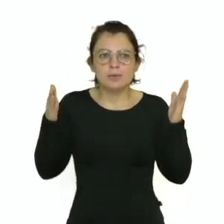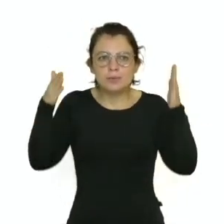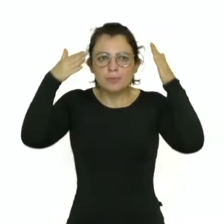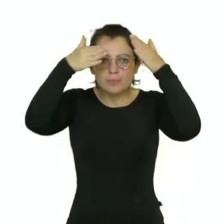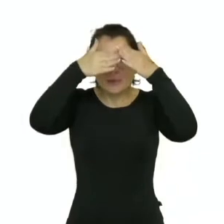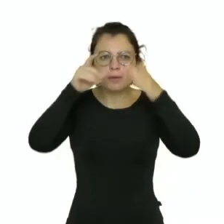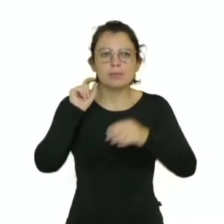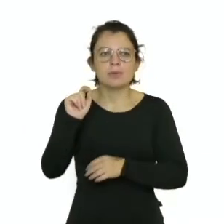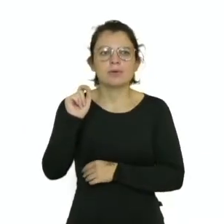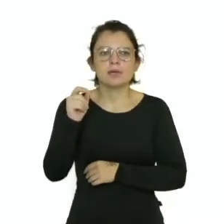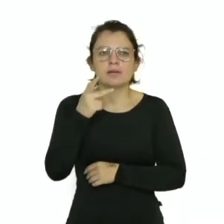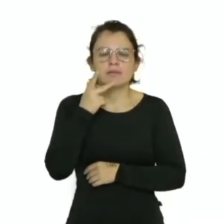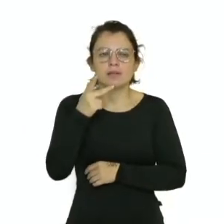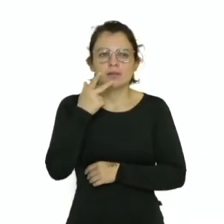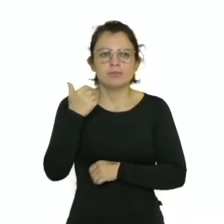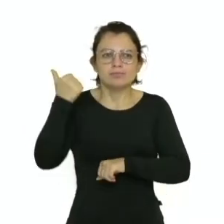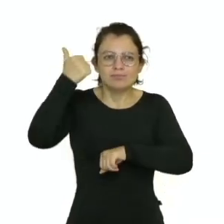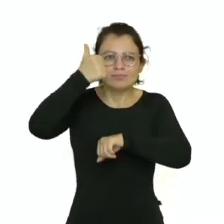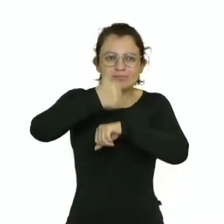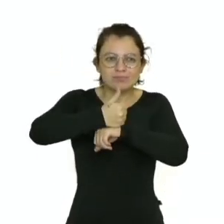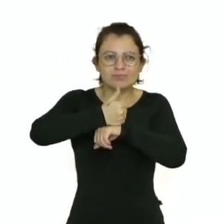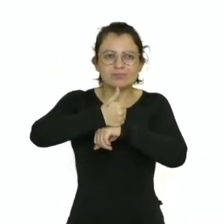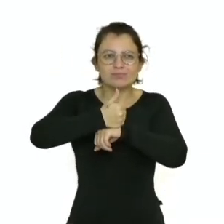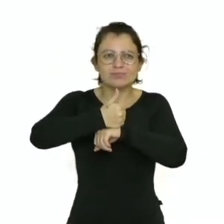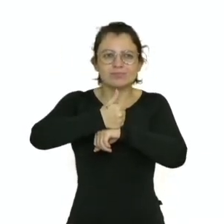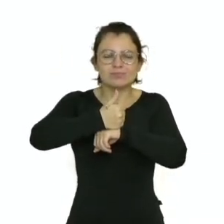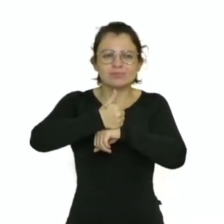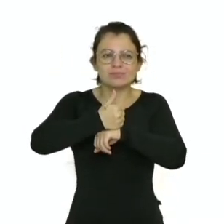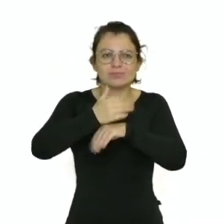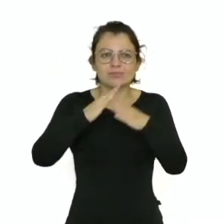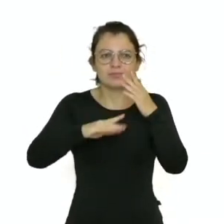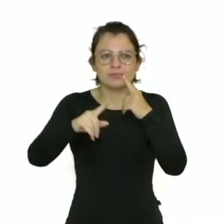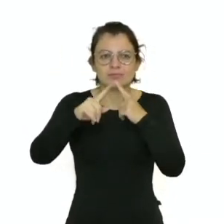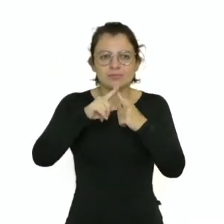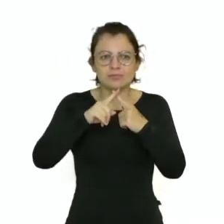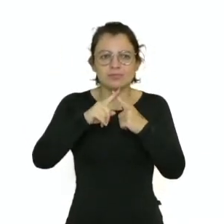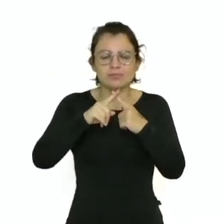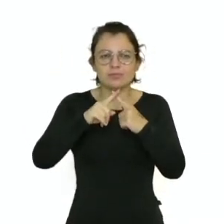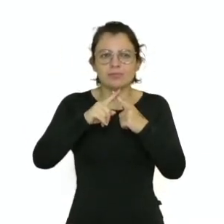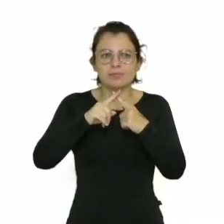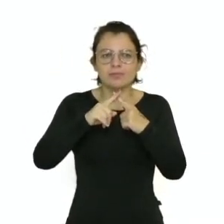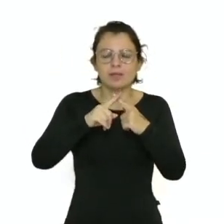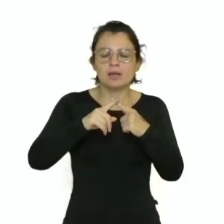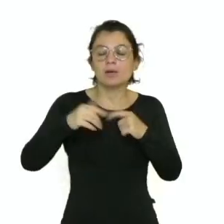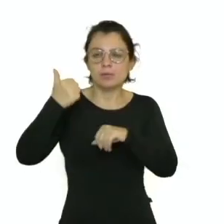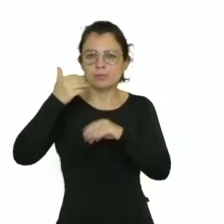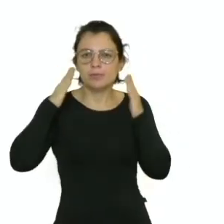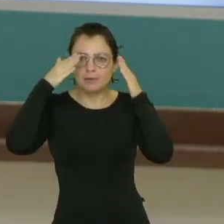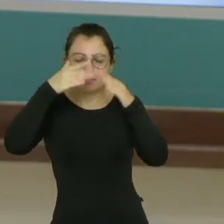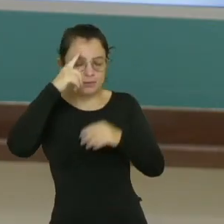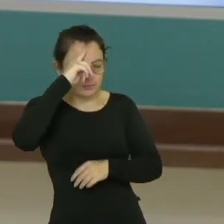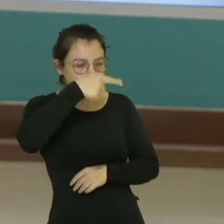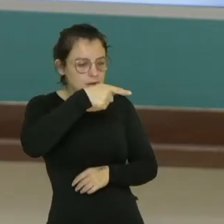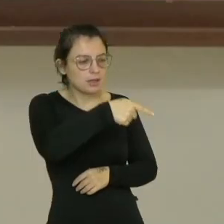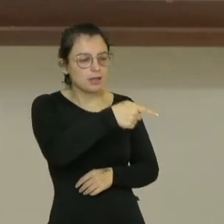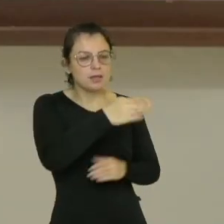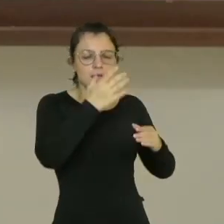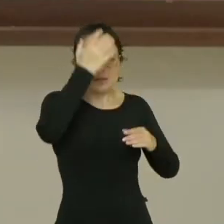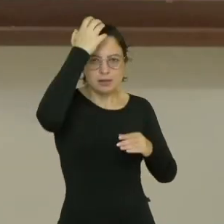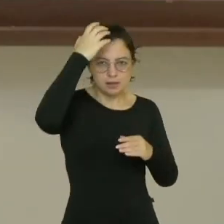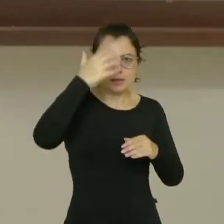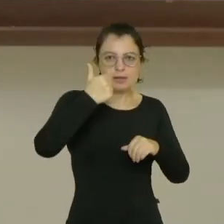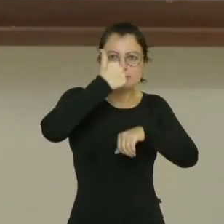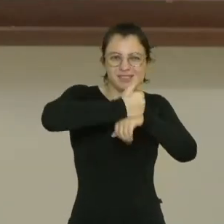que declarou o rei o chefe da igreja da Inglaterra, chamada então de Igreja Anglicana. E aqui o motivo de toda